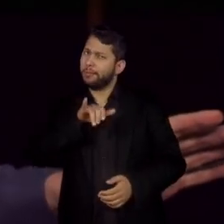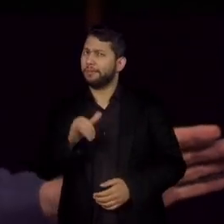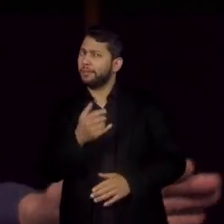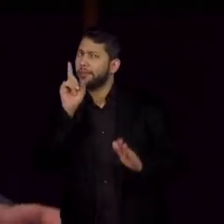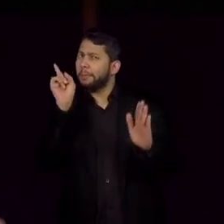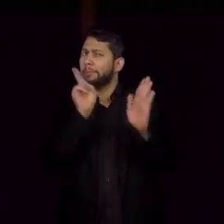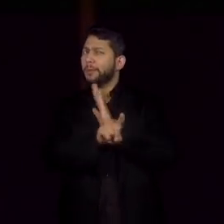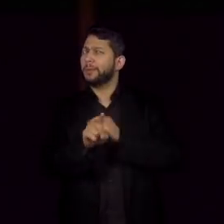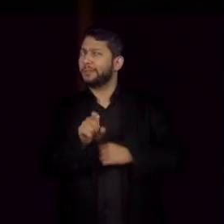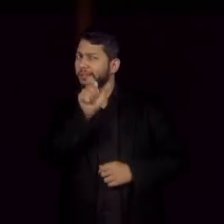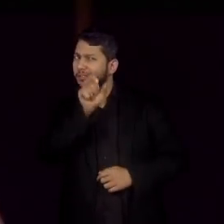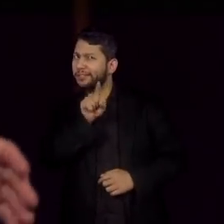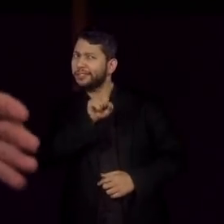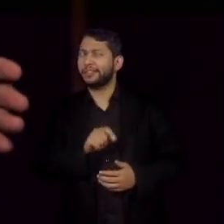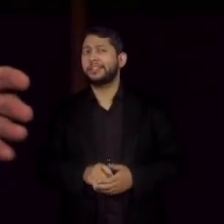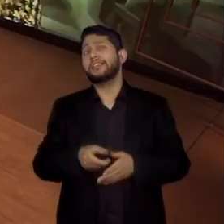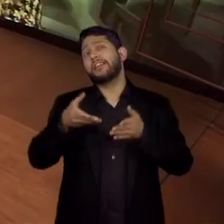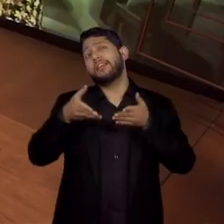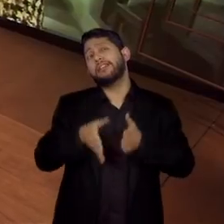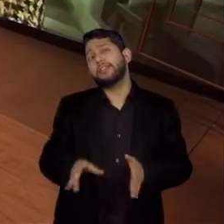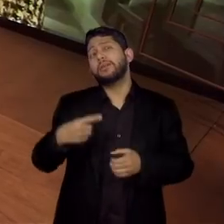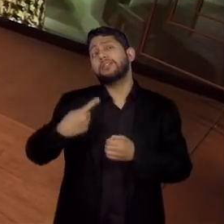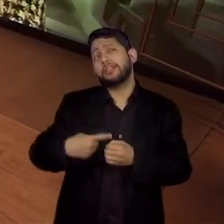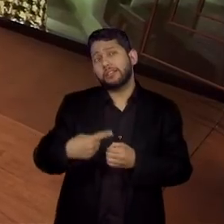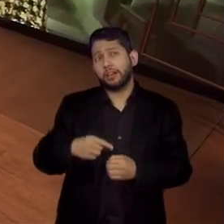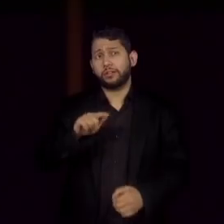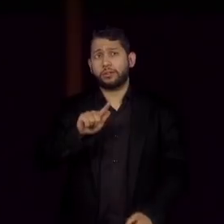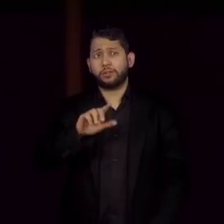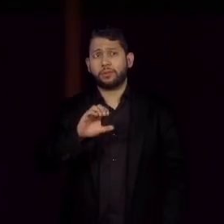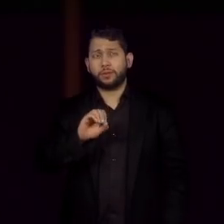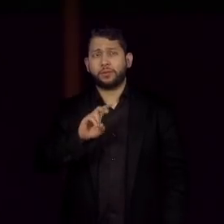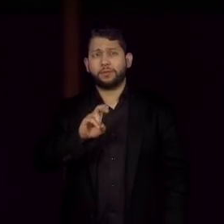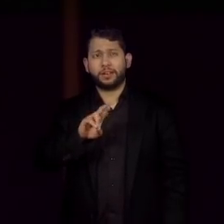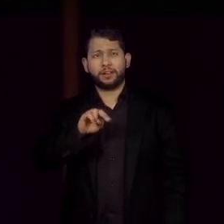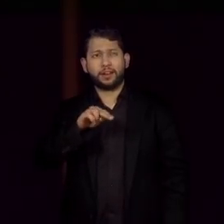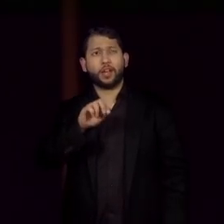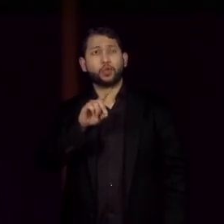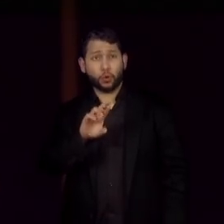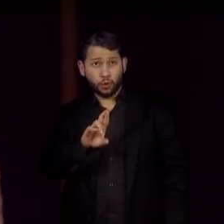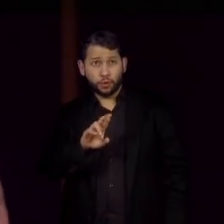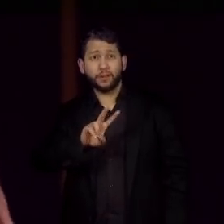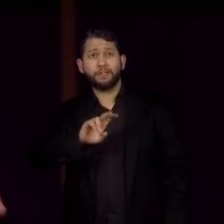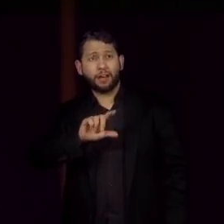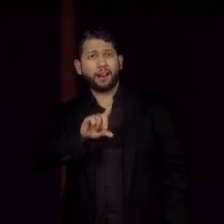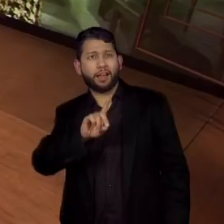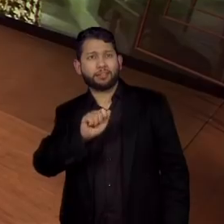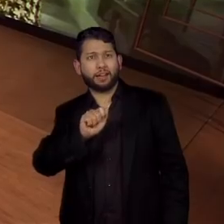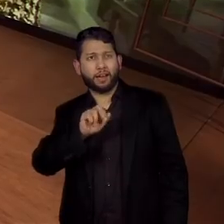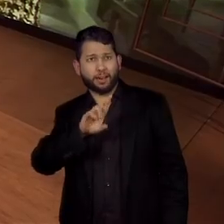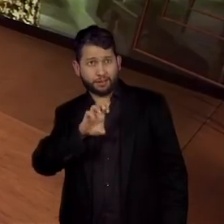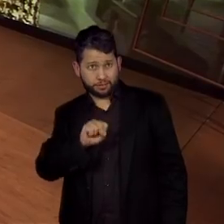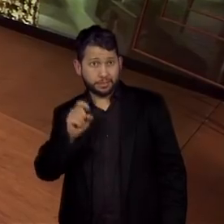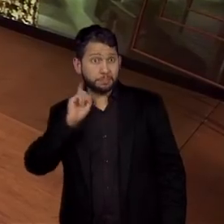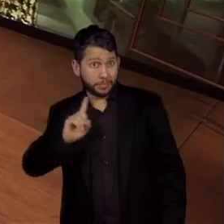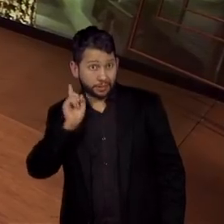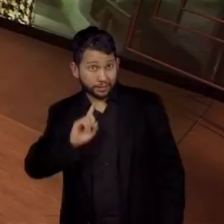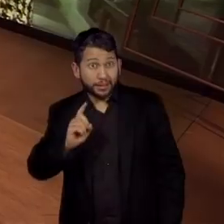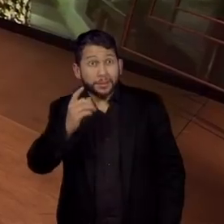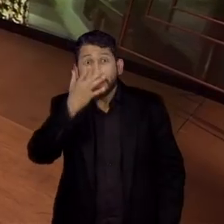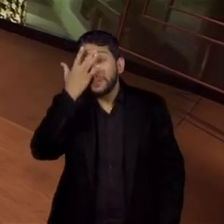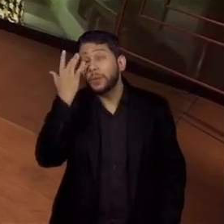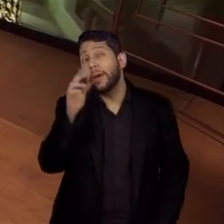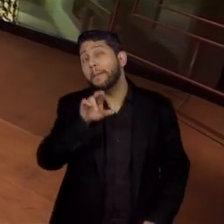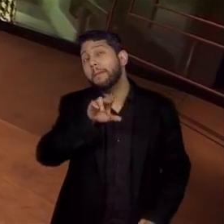uma pergunta para você. Você nasceu em Governador Valadares, se criou em Lavras, lá em Minas Gerais, numa casa cheia